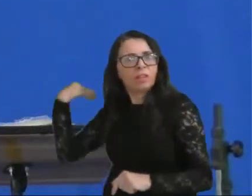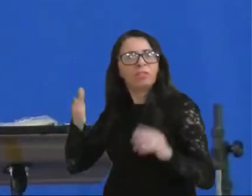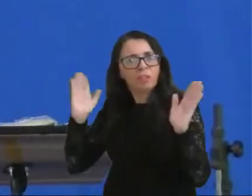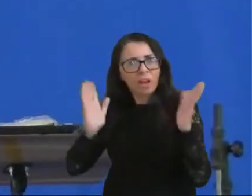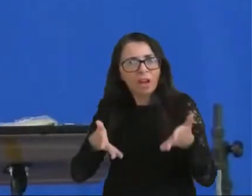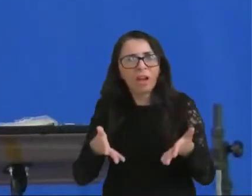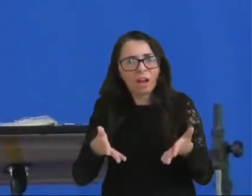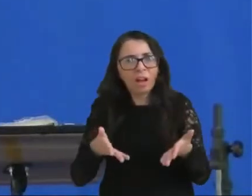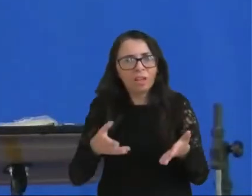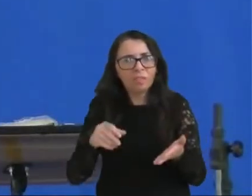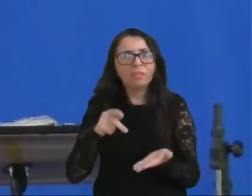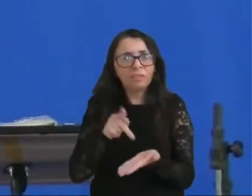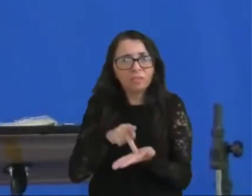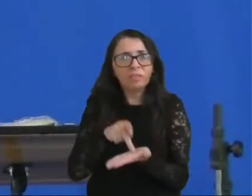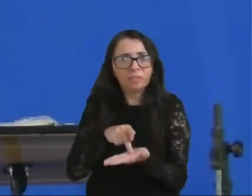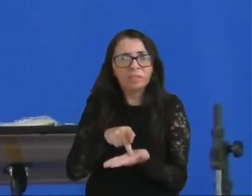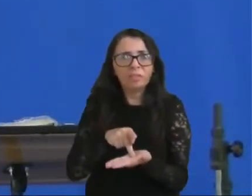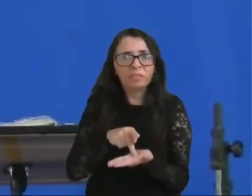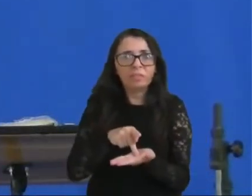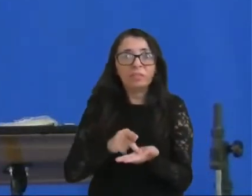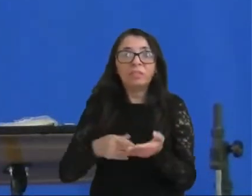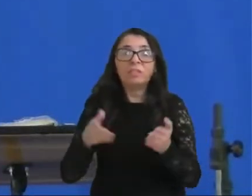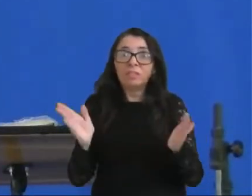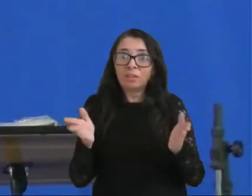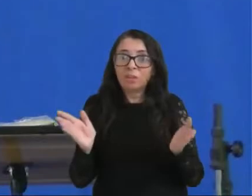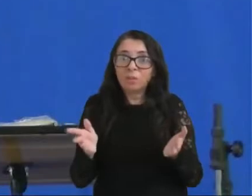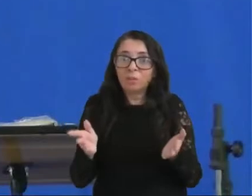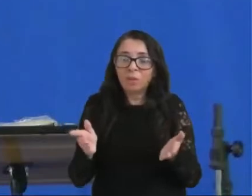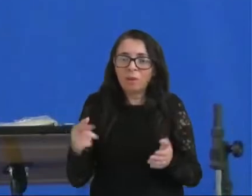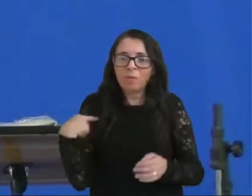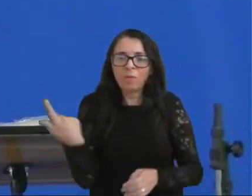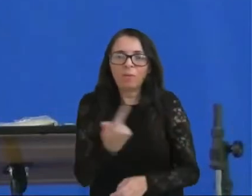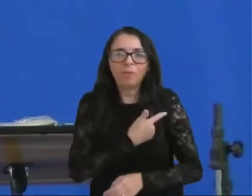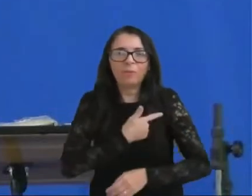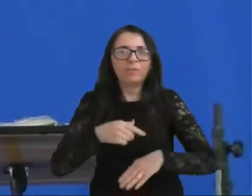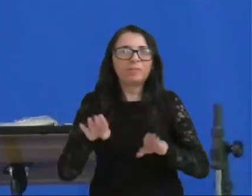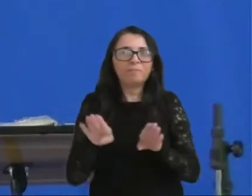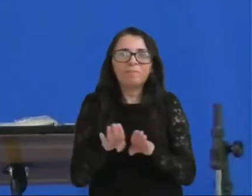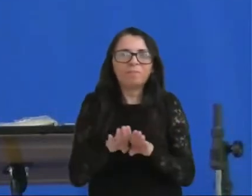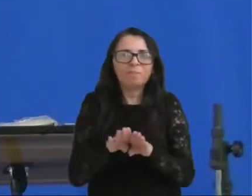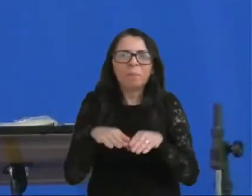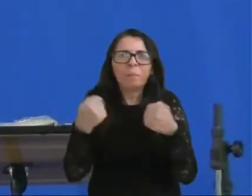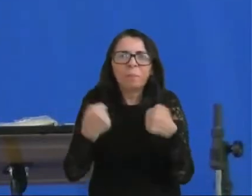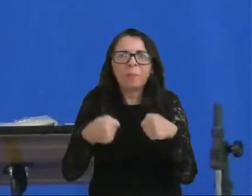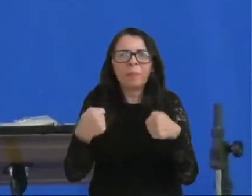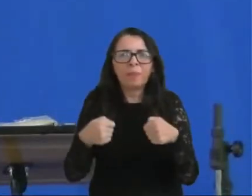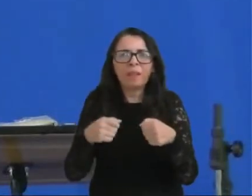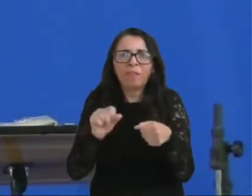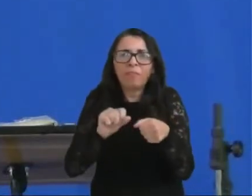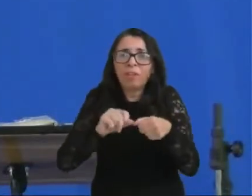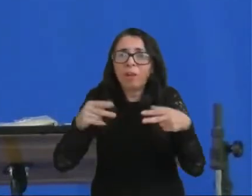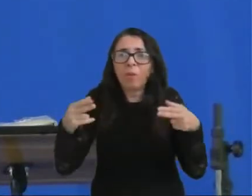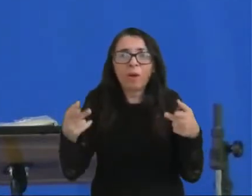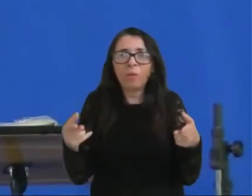mas era uma igreja que agia, deixando apenas teoria e ia para a